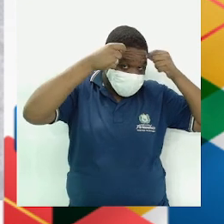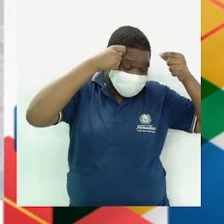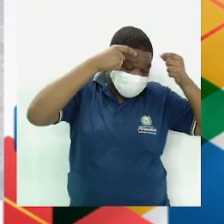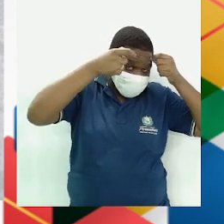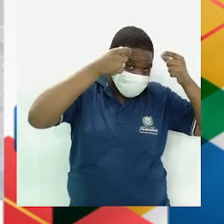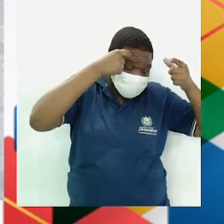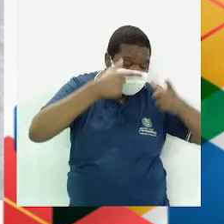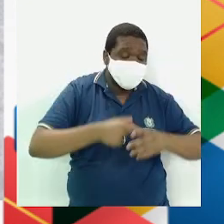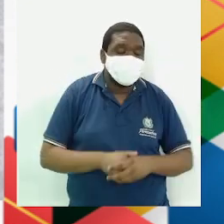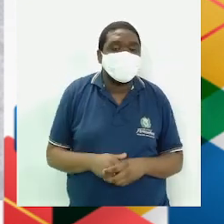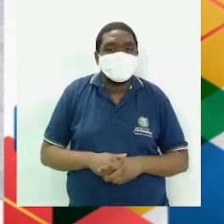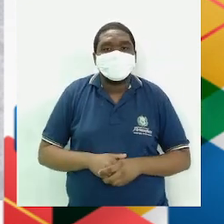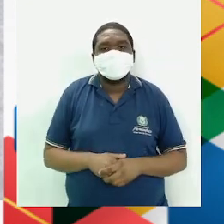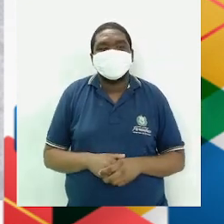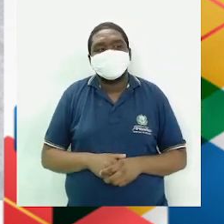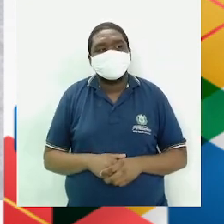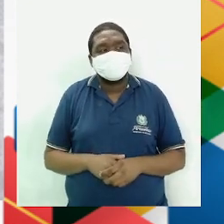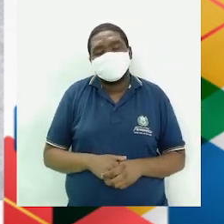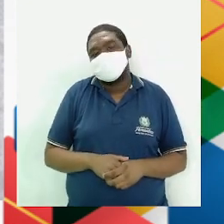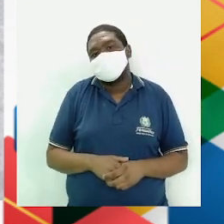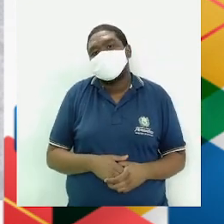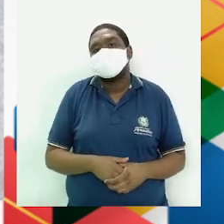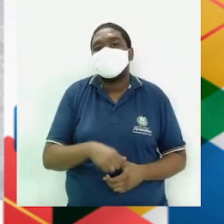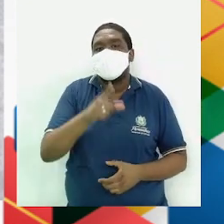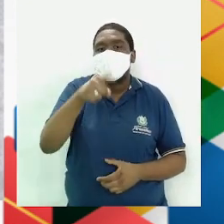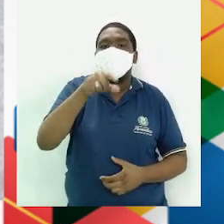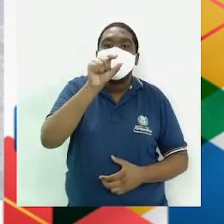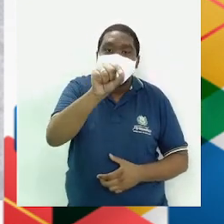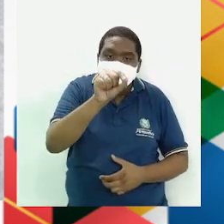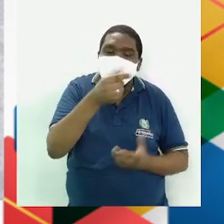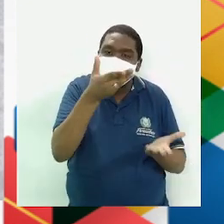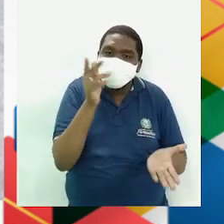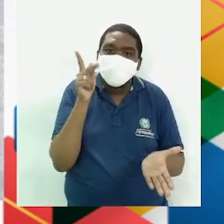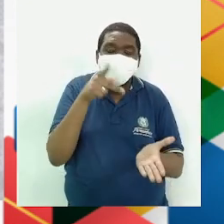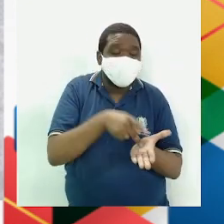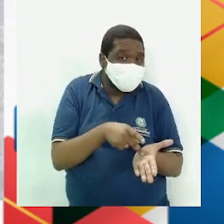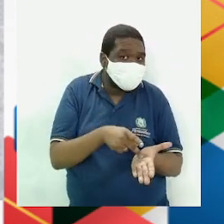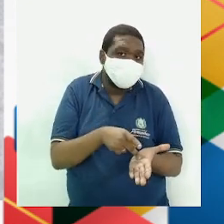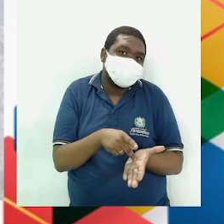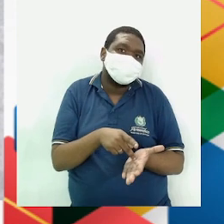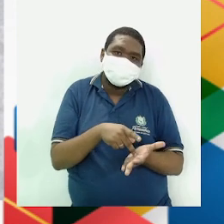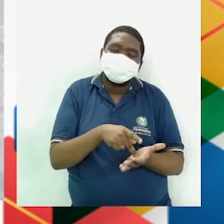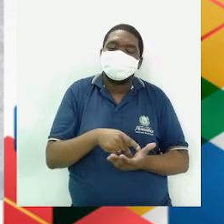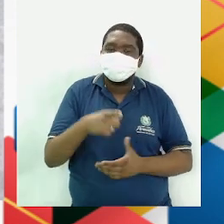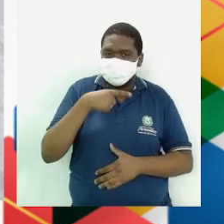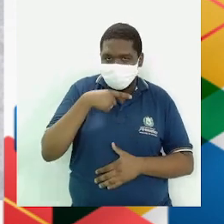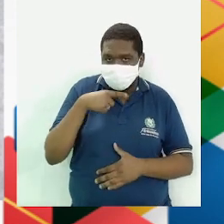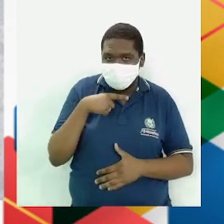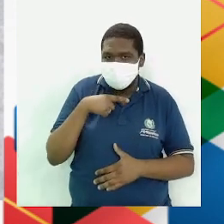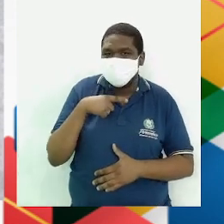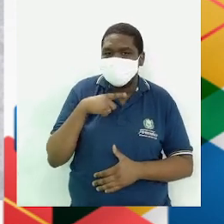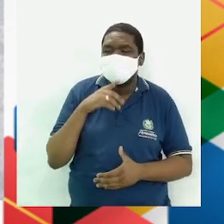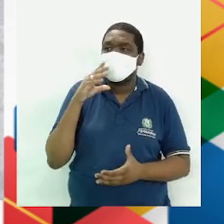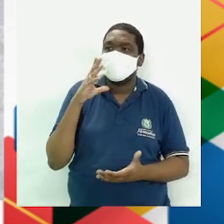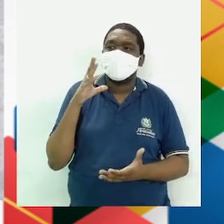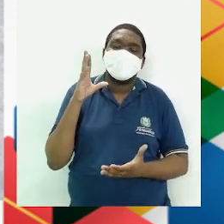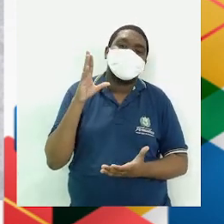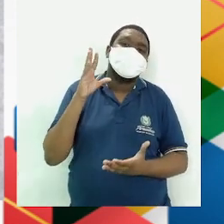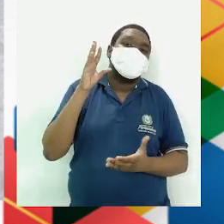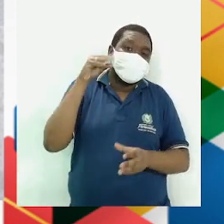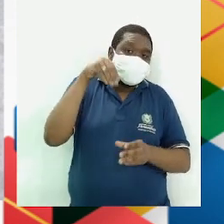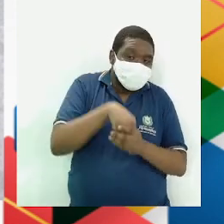aí no slide, é uma chamada realidade abstrata, certo? Dentro da chamada realidade